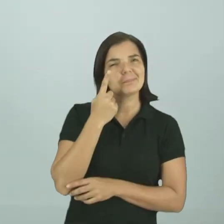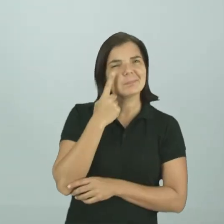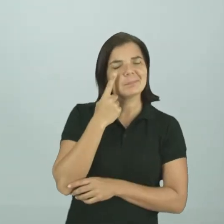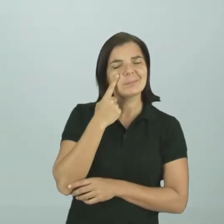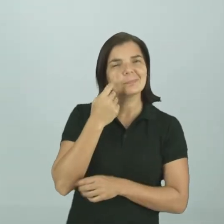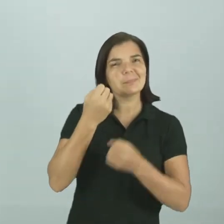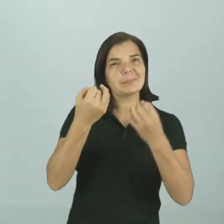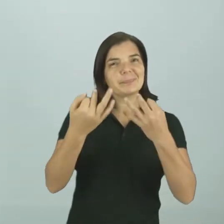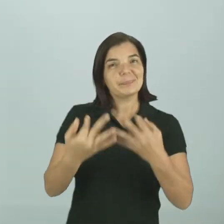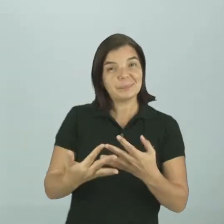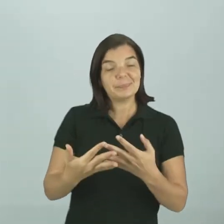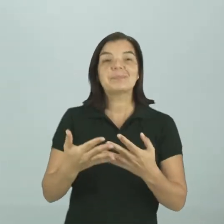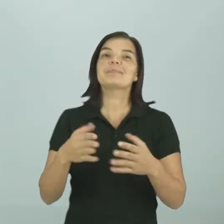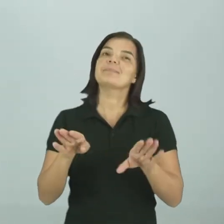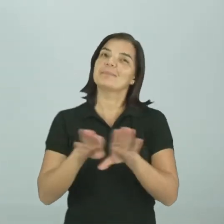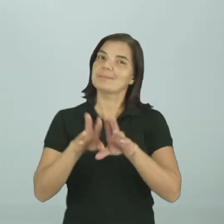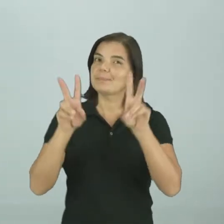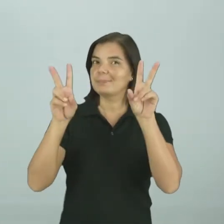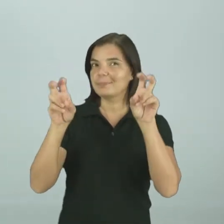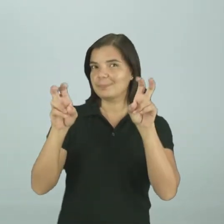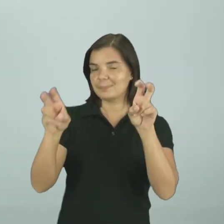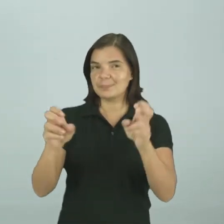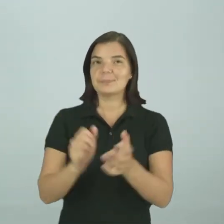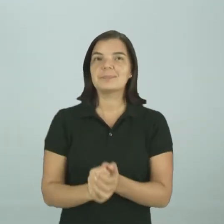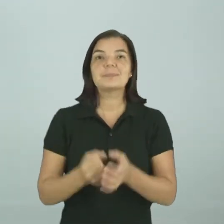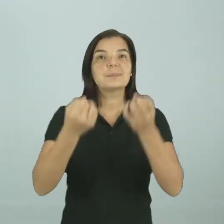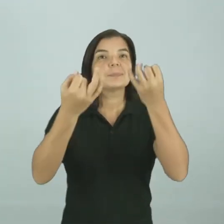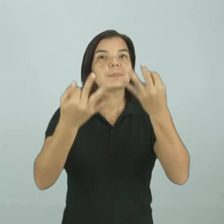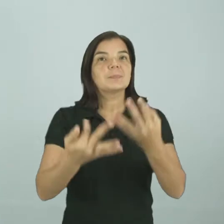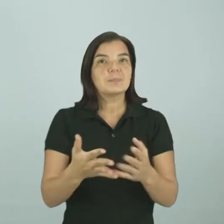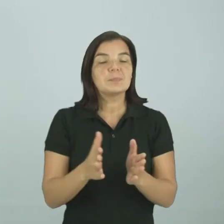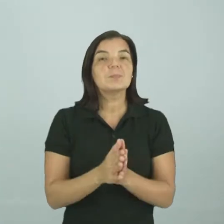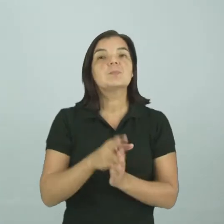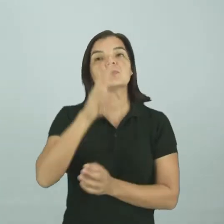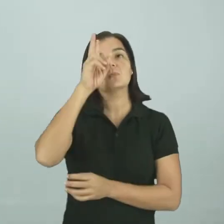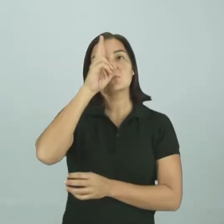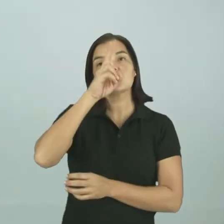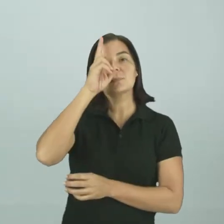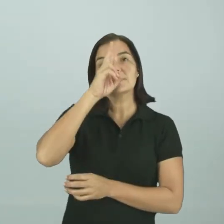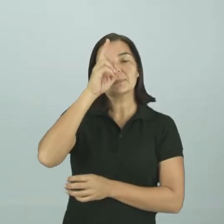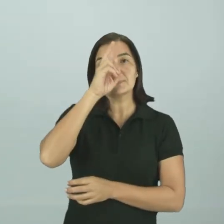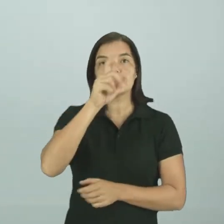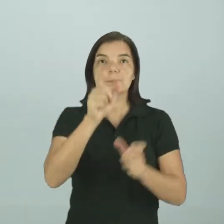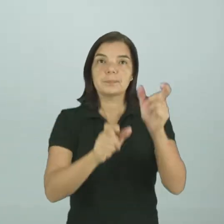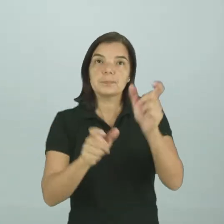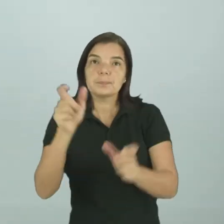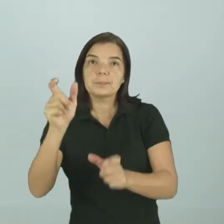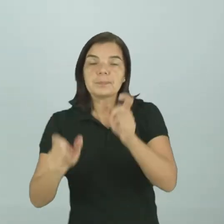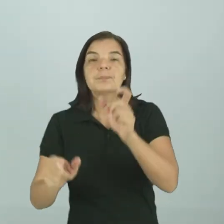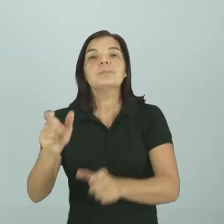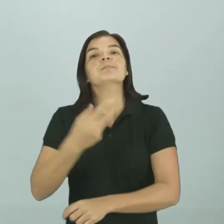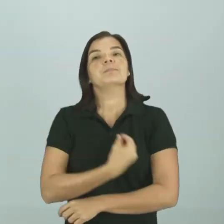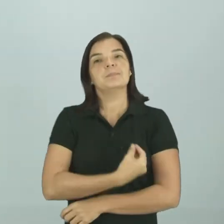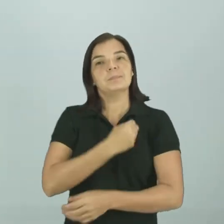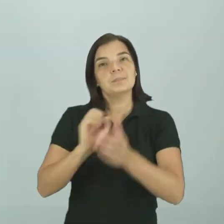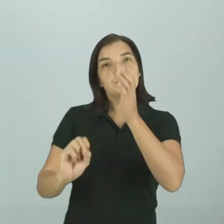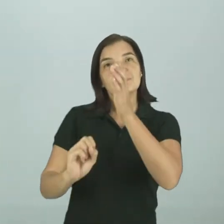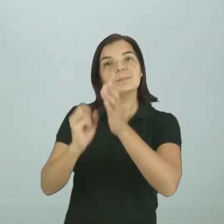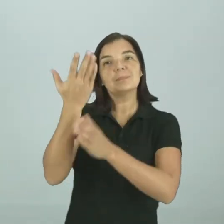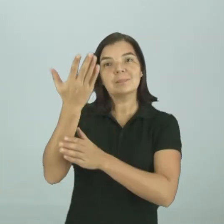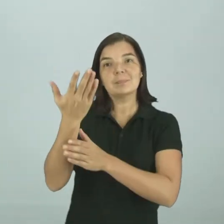viram falando sobre isso, ok? Vamos falar um pouco sobre a história, Os sujeitos históricos envolvidos nos